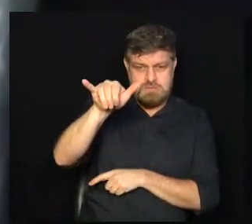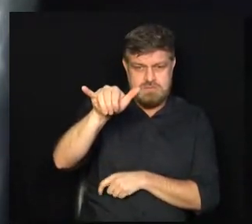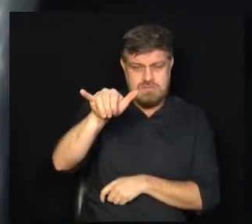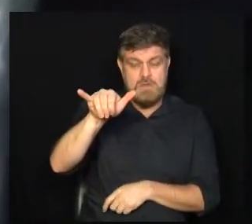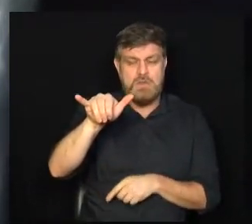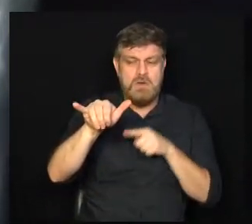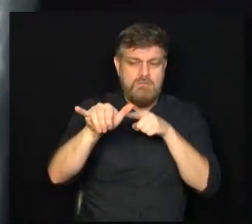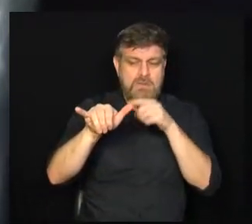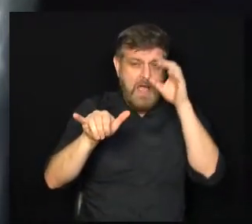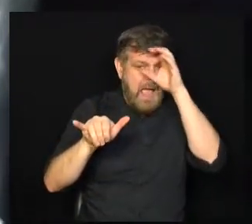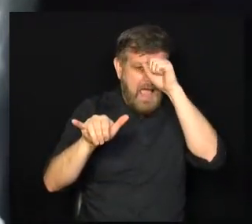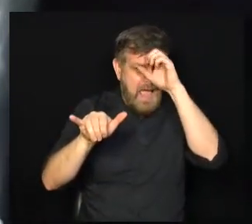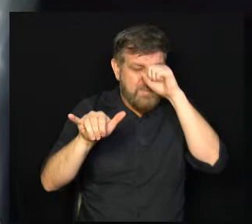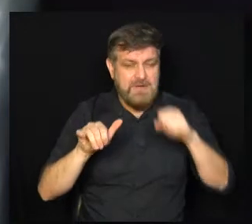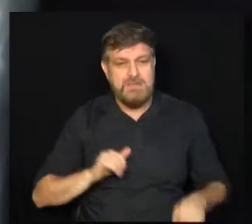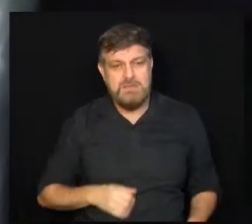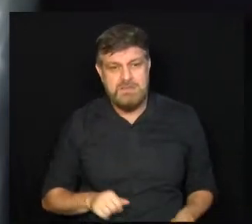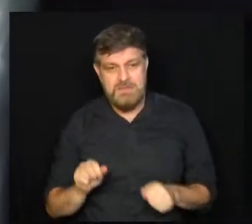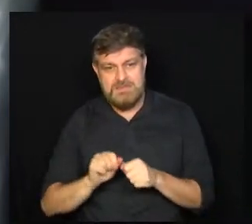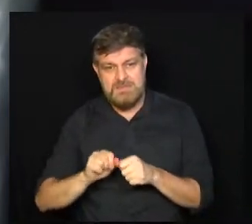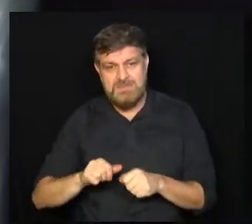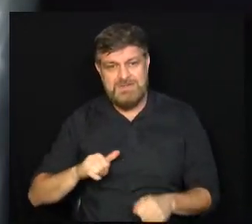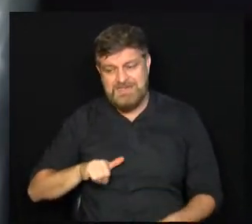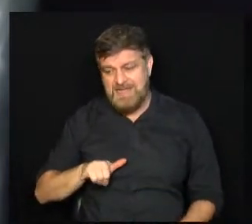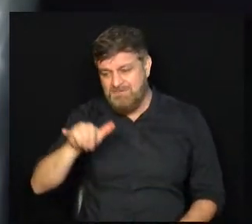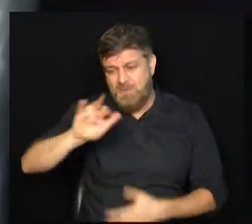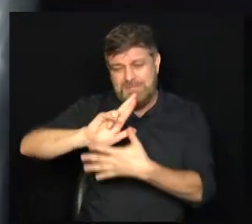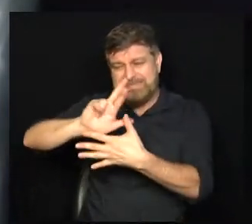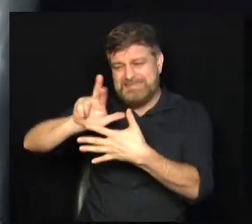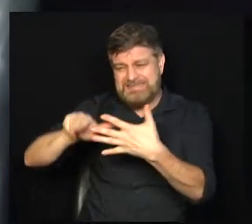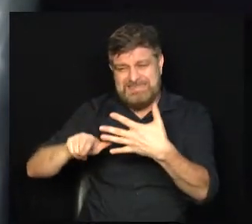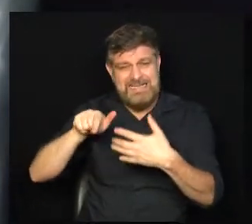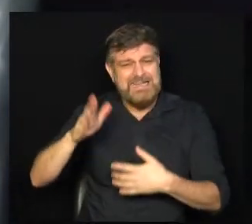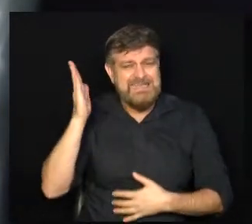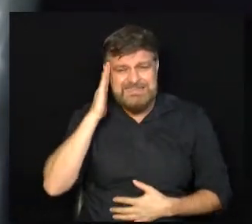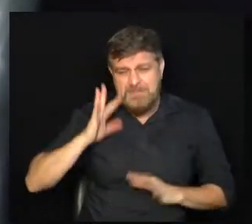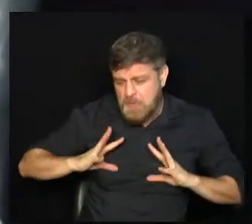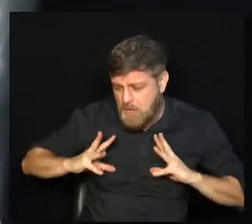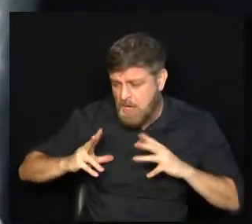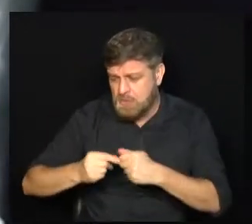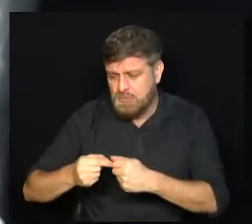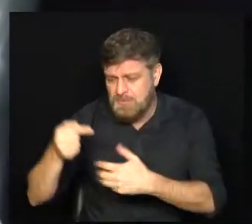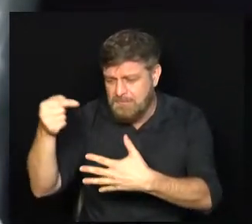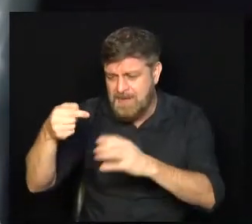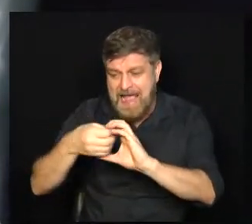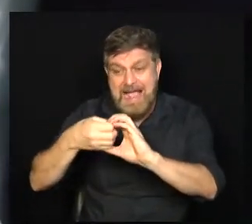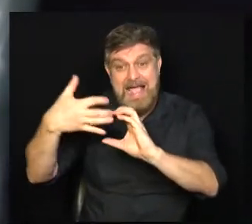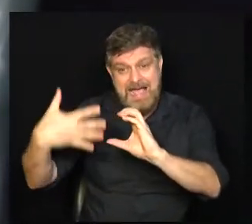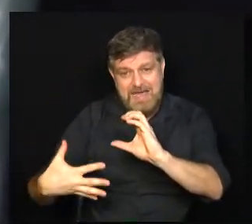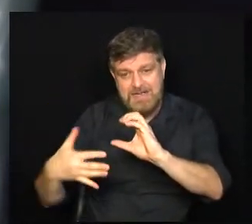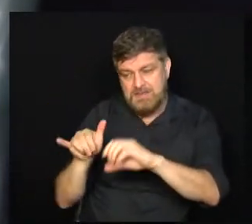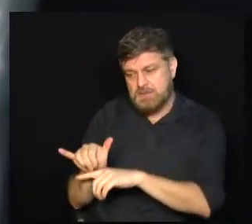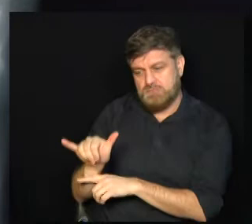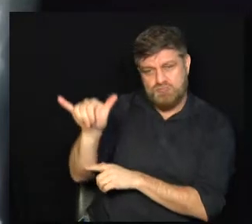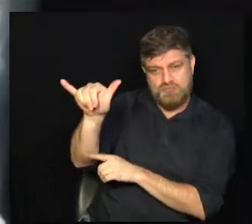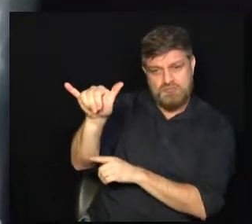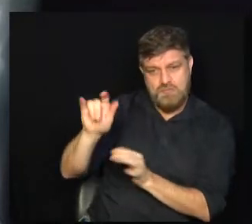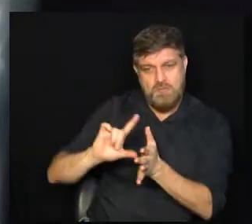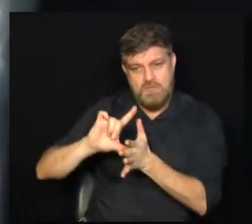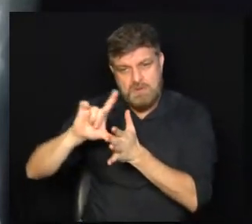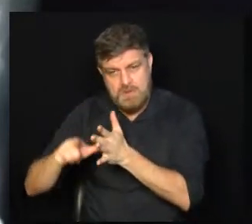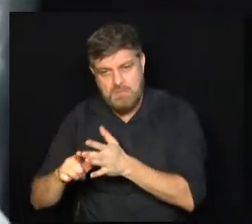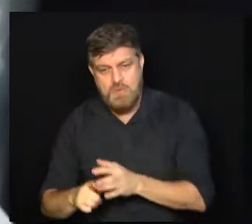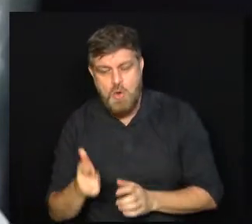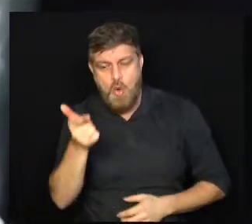Então, se ele vai voar no Boeing 737, ele precisa saber absolutamente tudo do Boeing 737. E depois ele vai passar